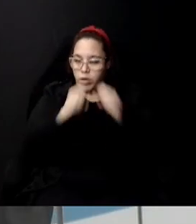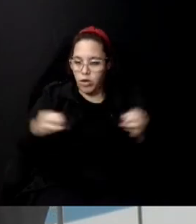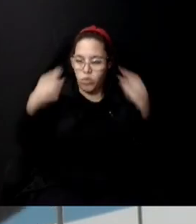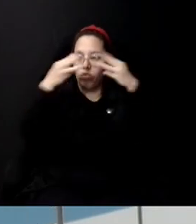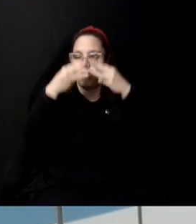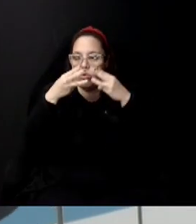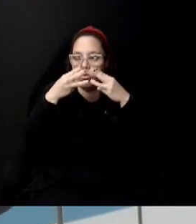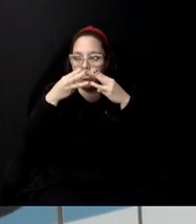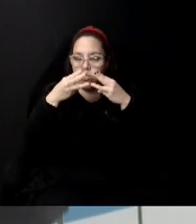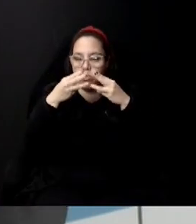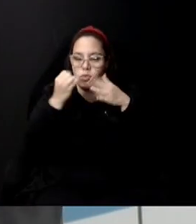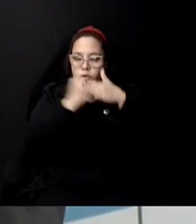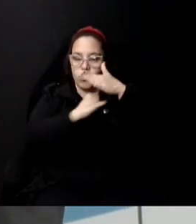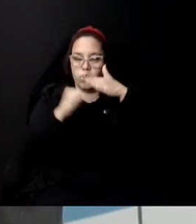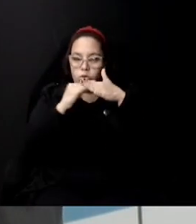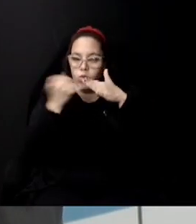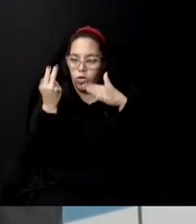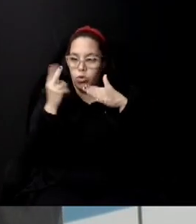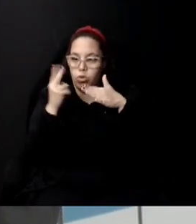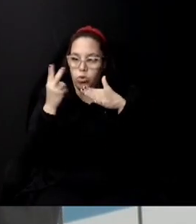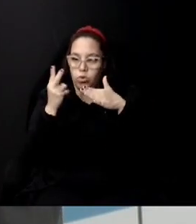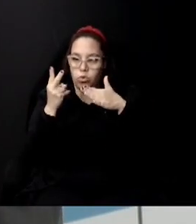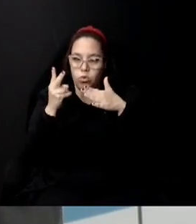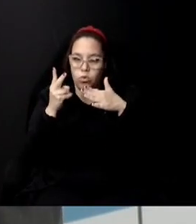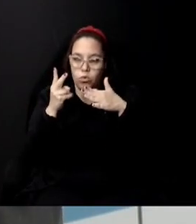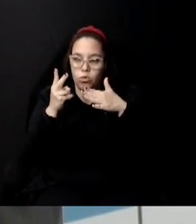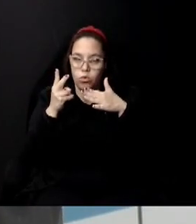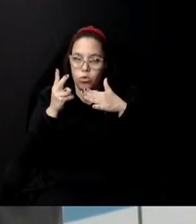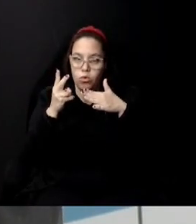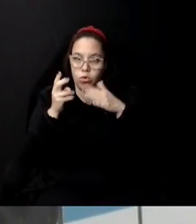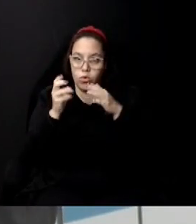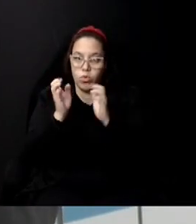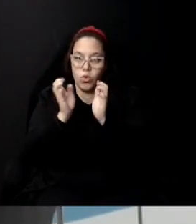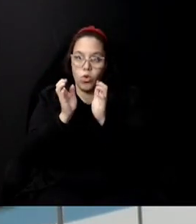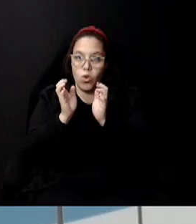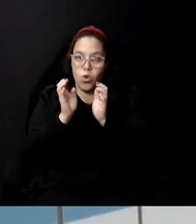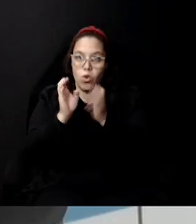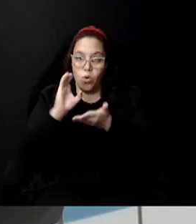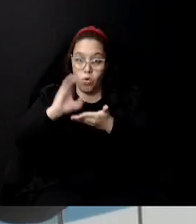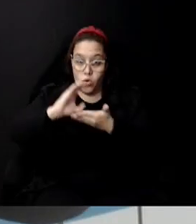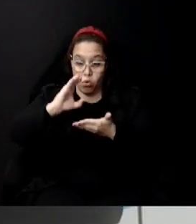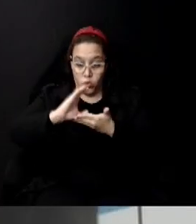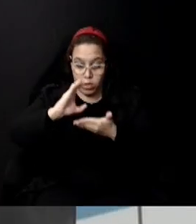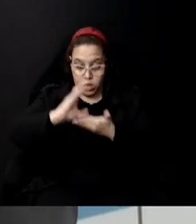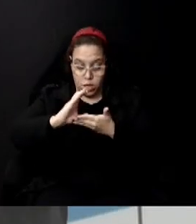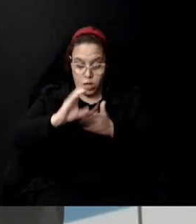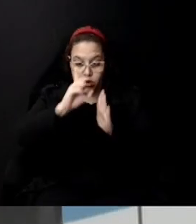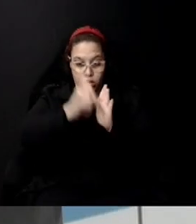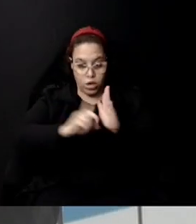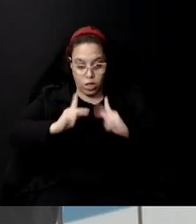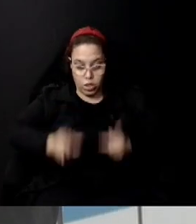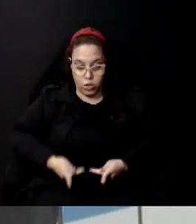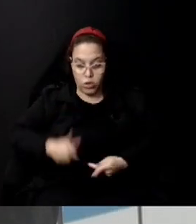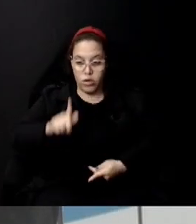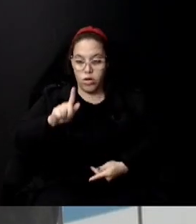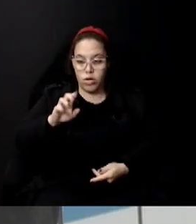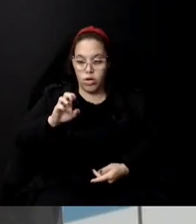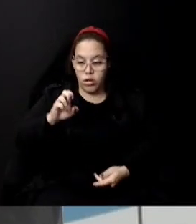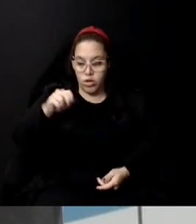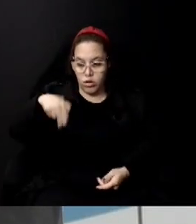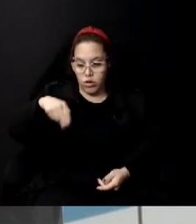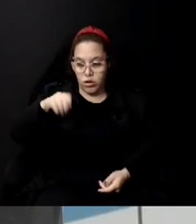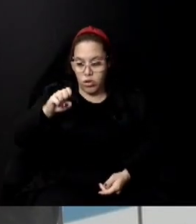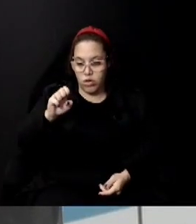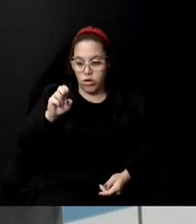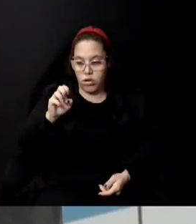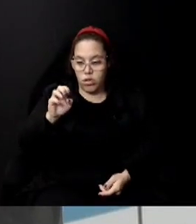órgãos, né, o Conselho de Direitos Humanos, que fica em Genebra, e o Alto Comissário das Nações Unidas